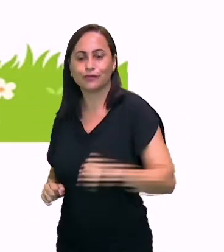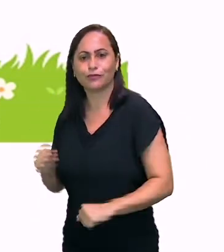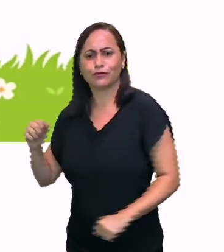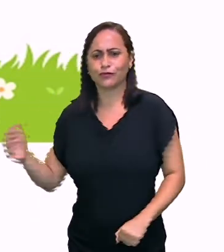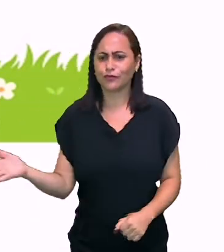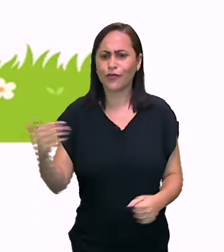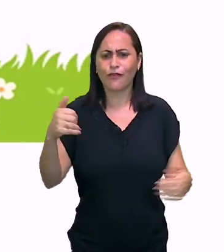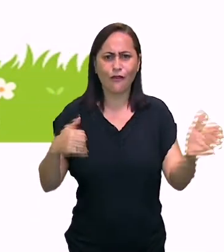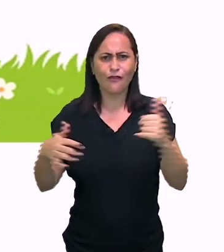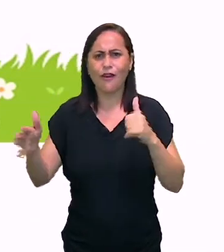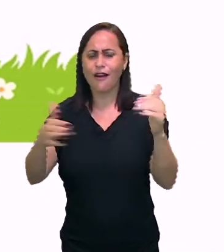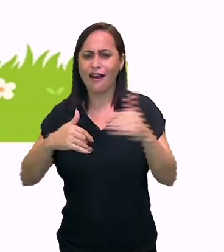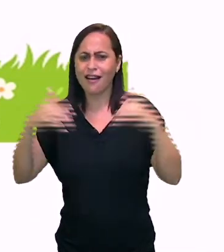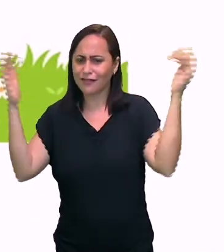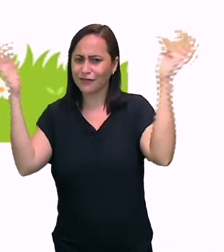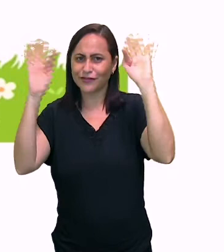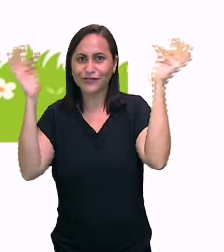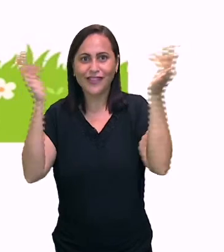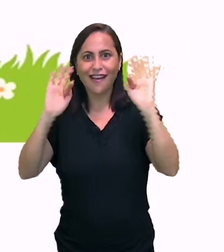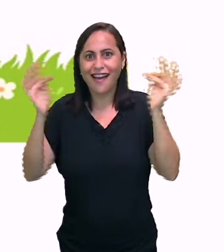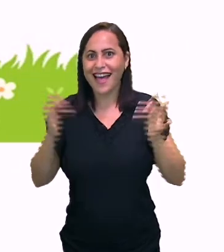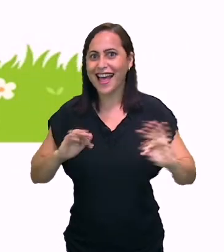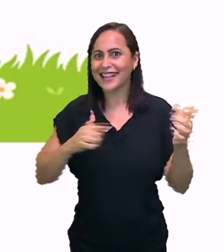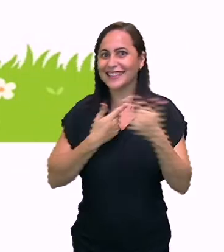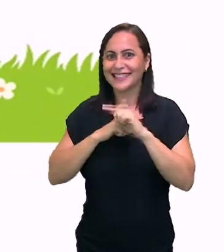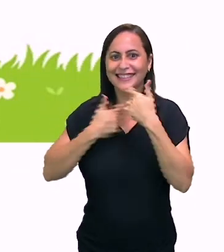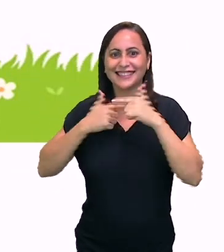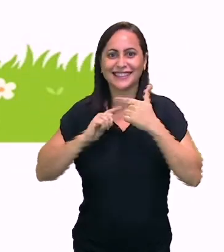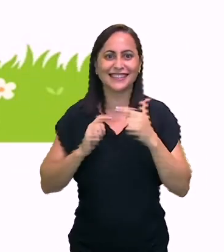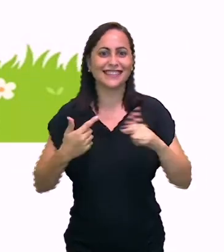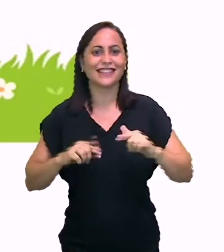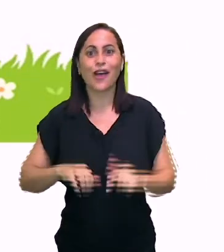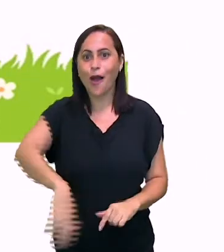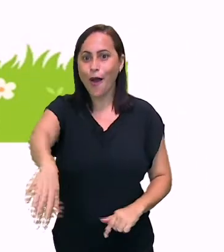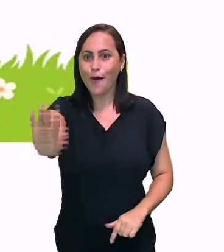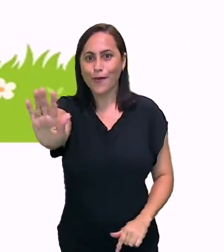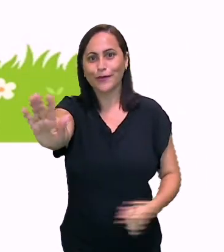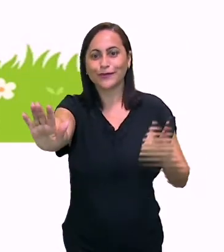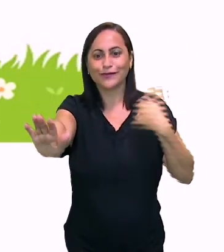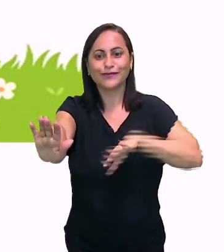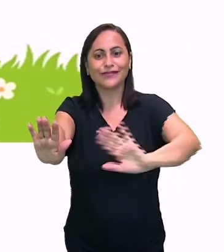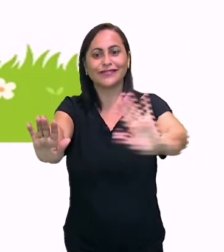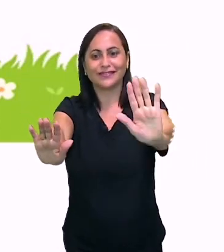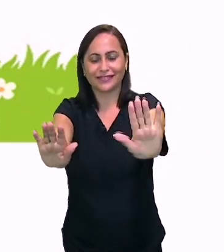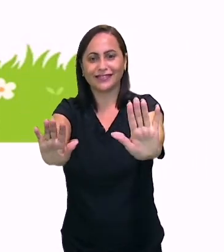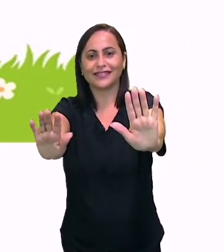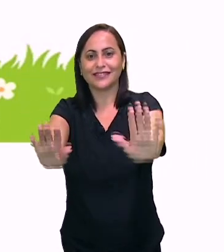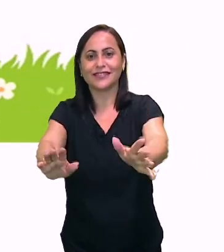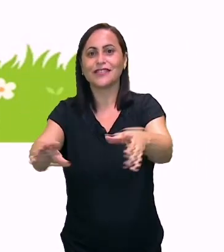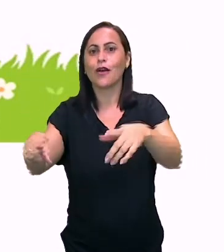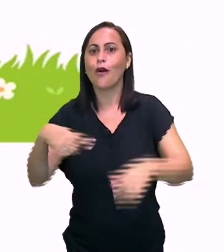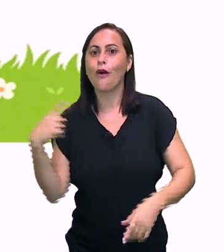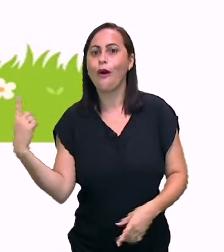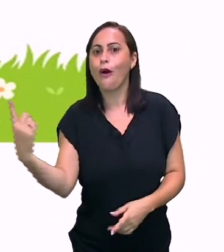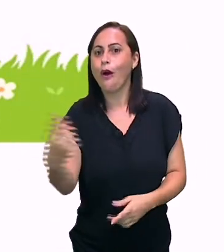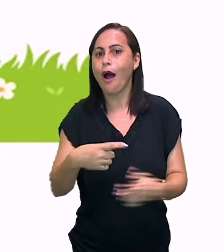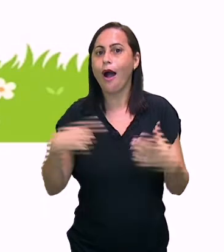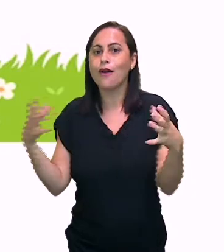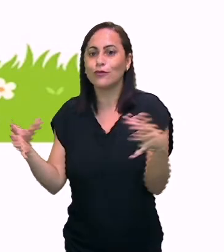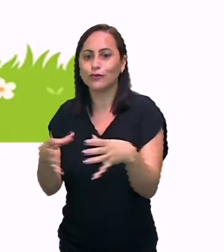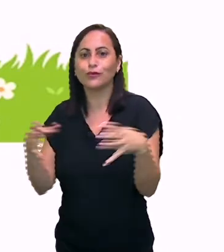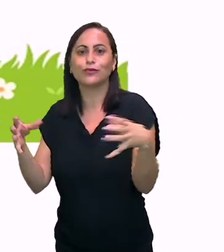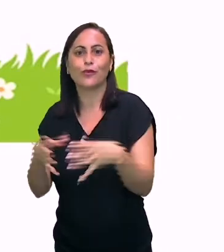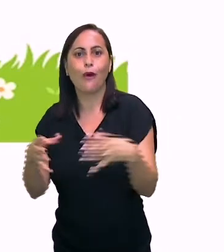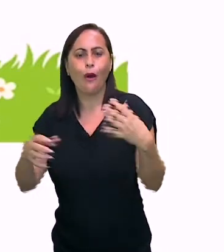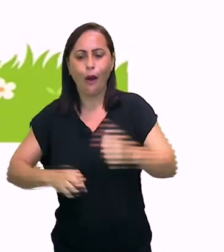Companheiros, alegres, contentes, pra frente, um braço, o outro. Somos a turma